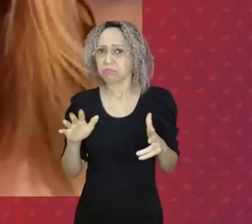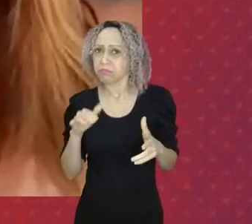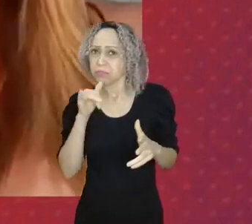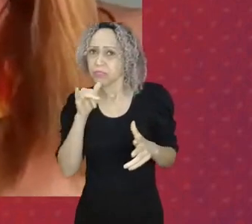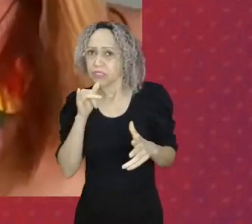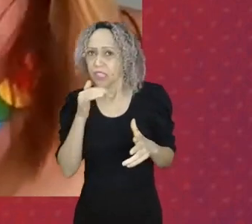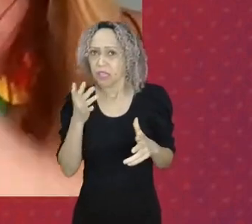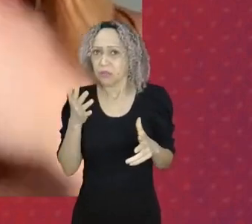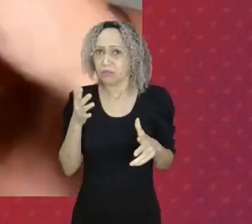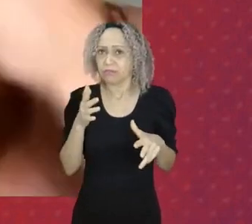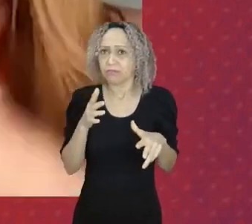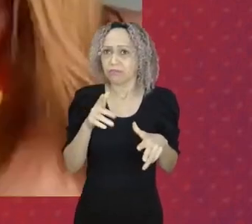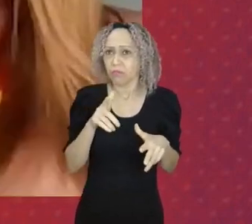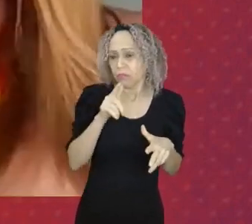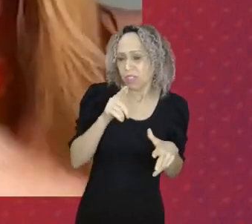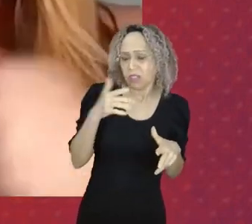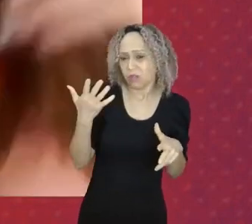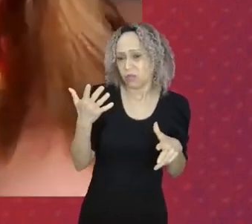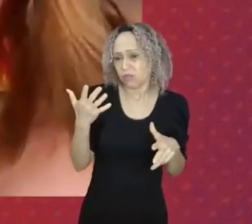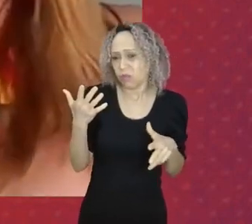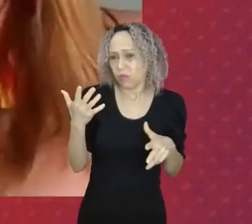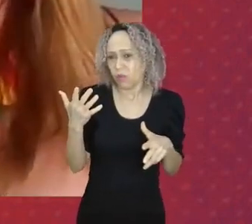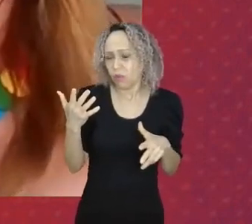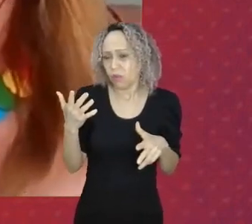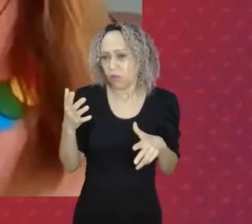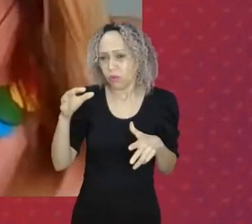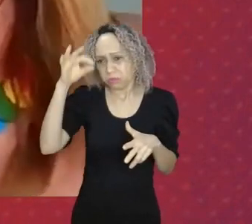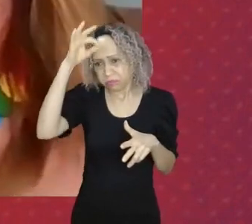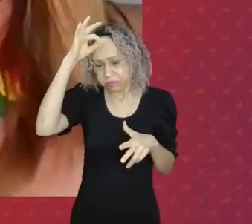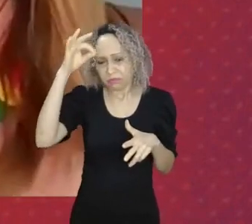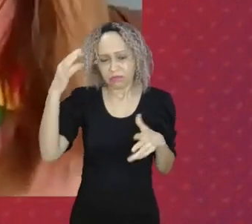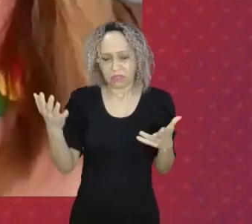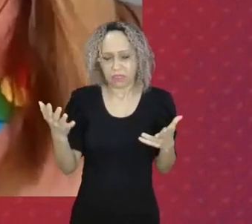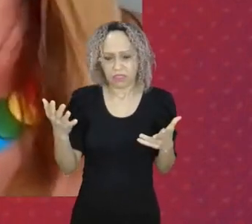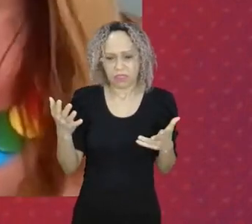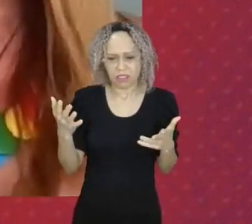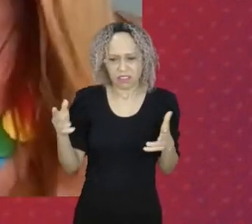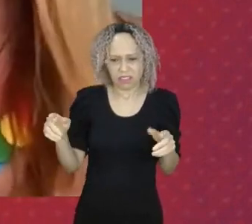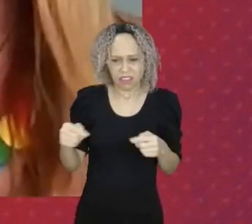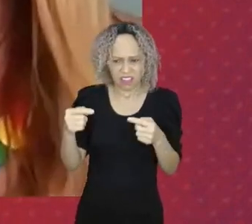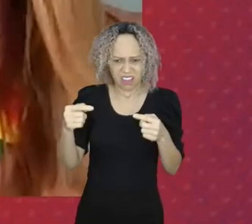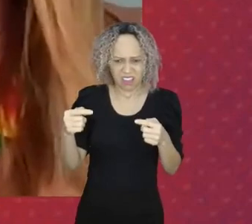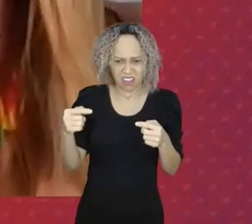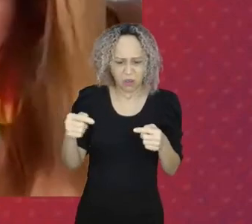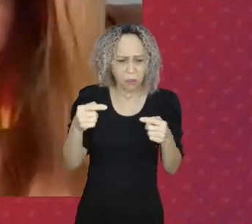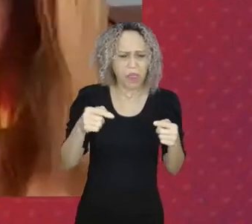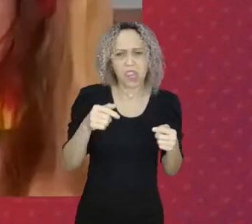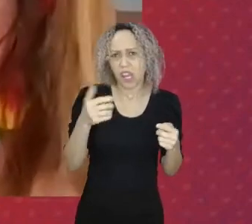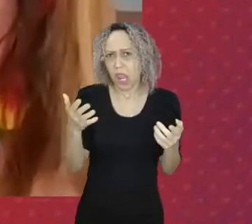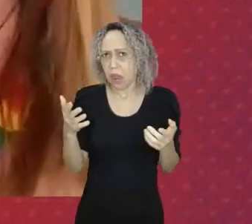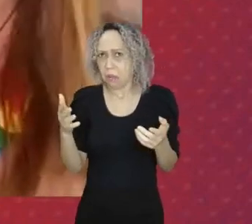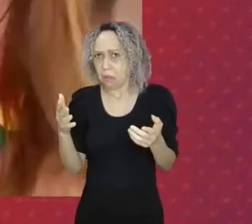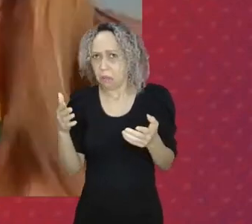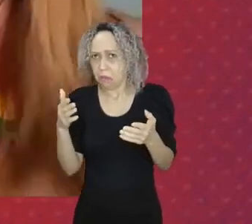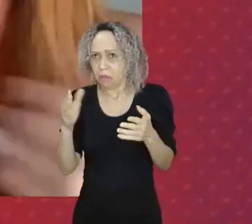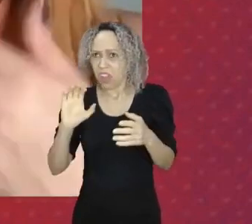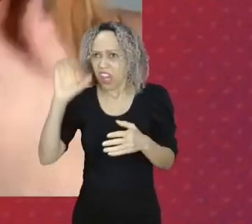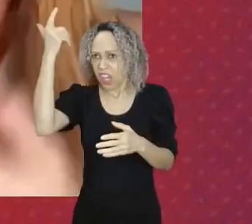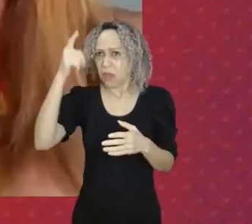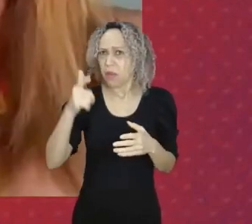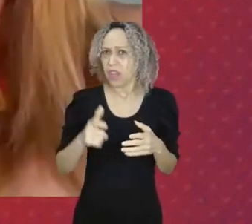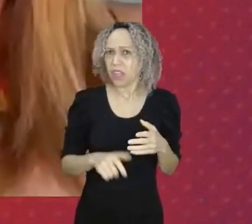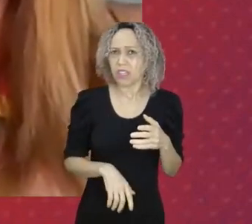ser determinantes do que a mulher pode ou não pode ser e estar na sociedade, né? Então,